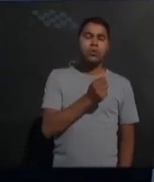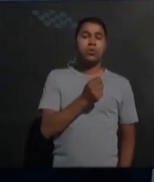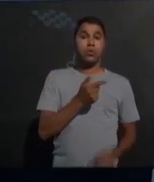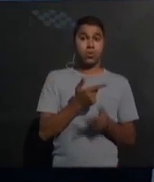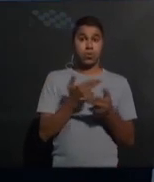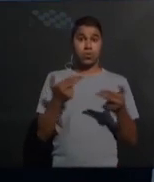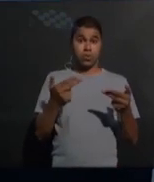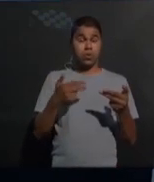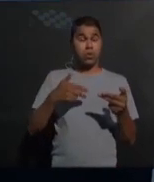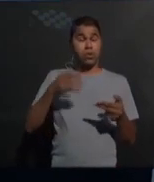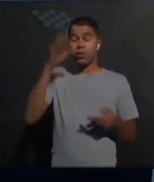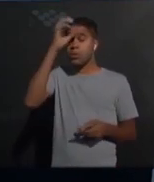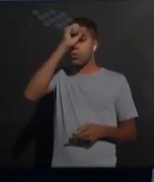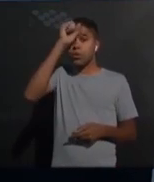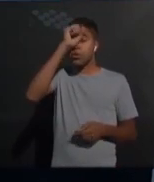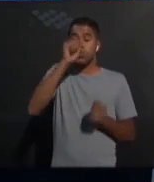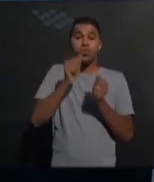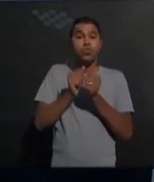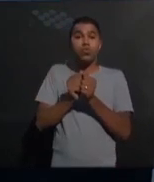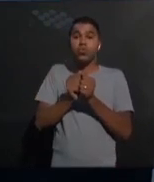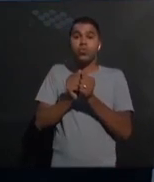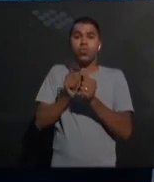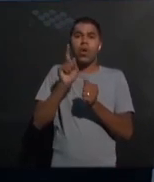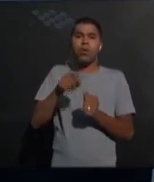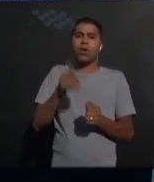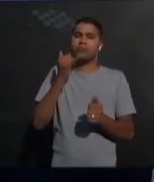coisas que eu mais aprendi com lucina minha vida foi sobre perdoar